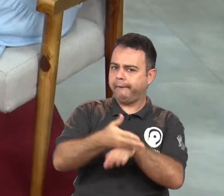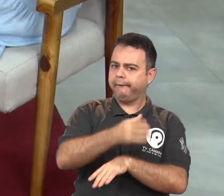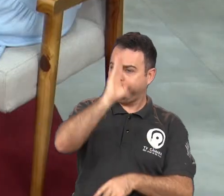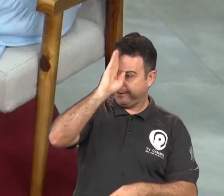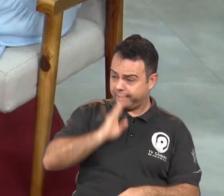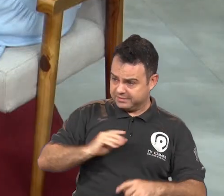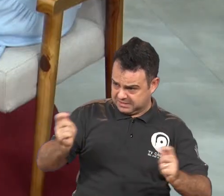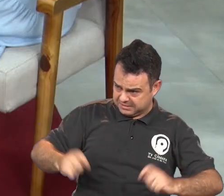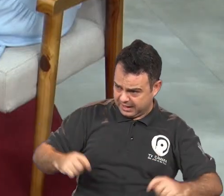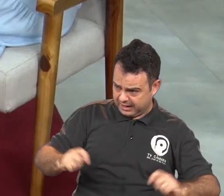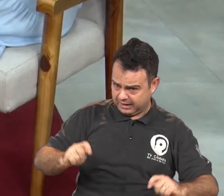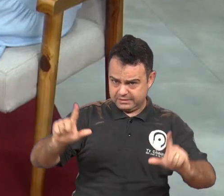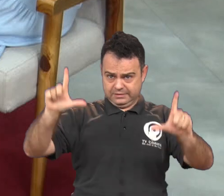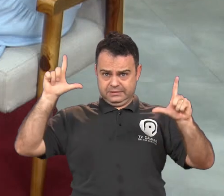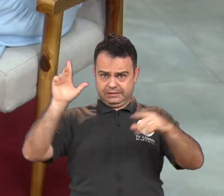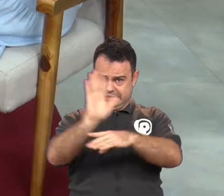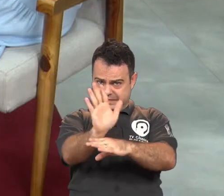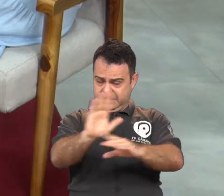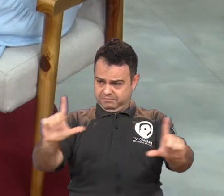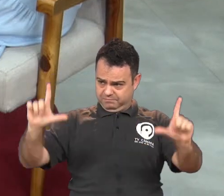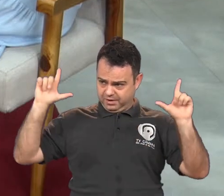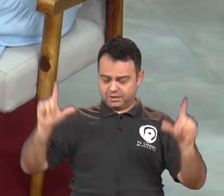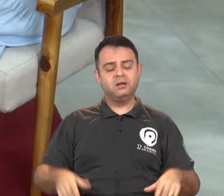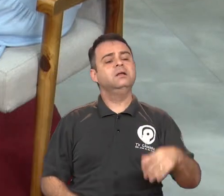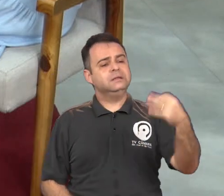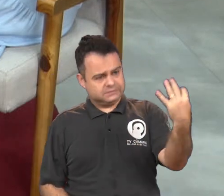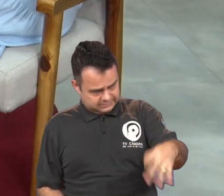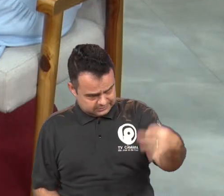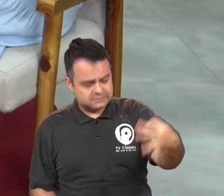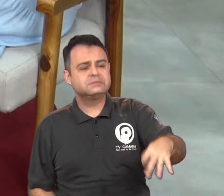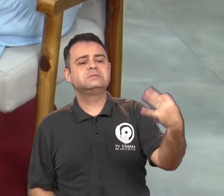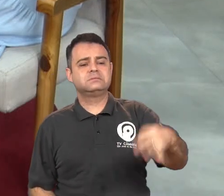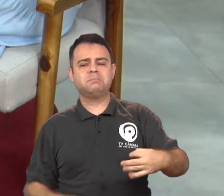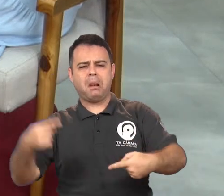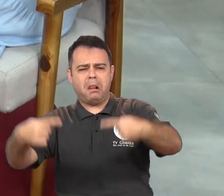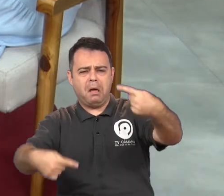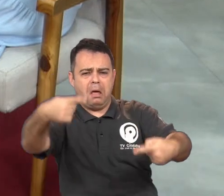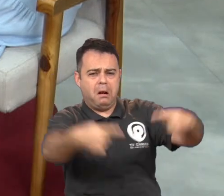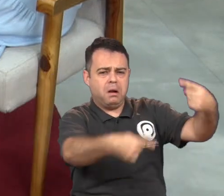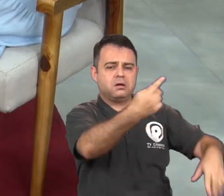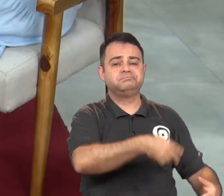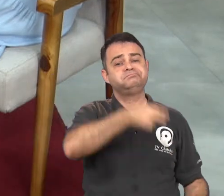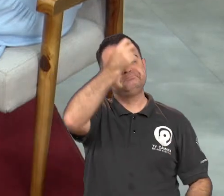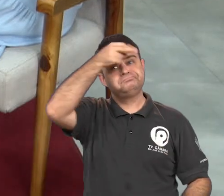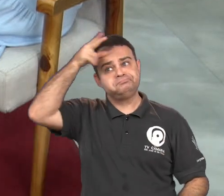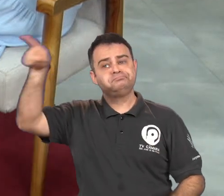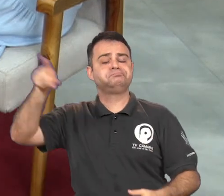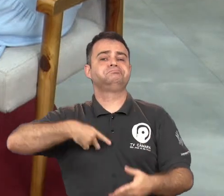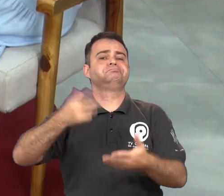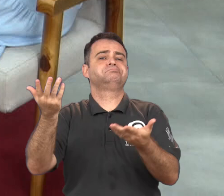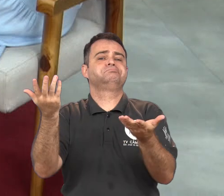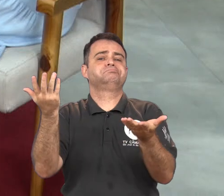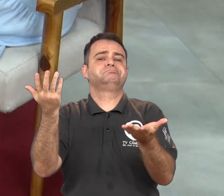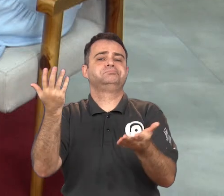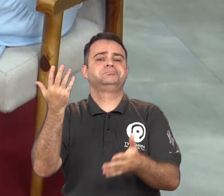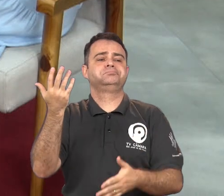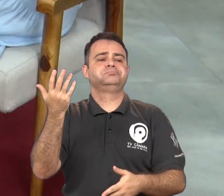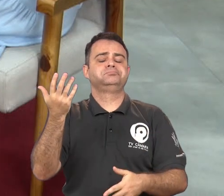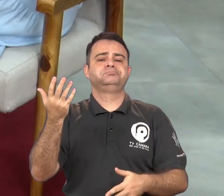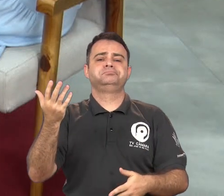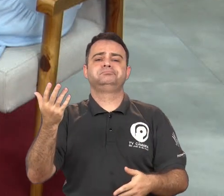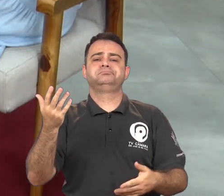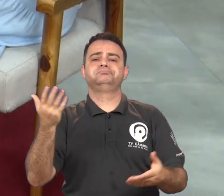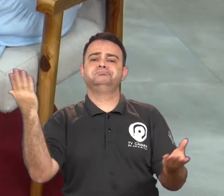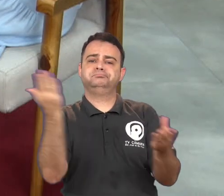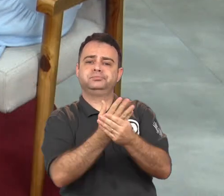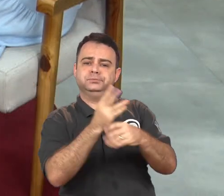Isso? Foi uma lei bem discutida, houve a DIN, os empresários da área